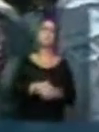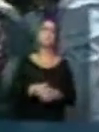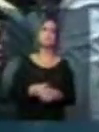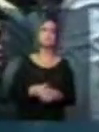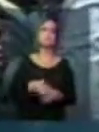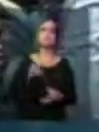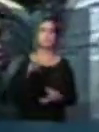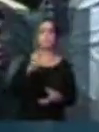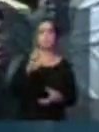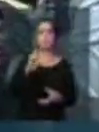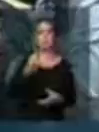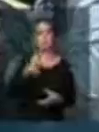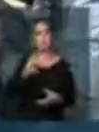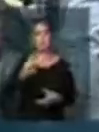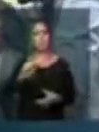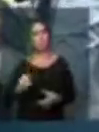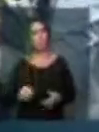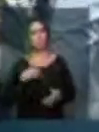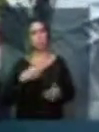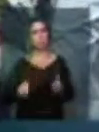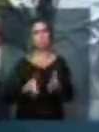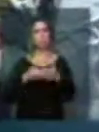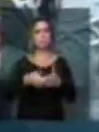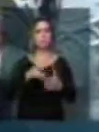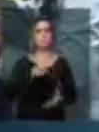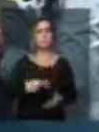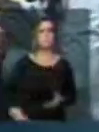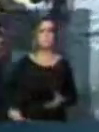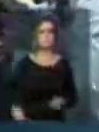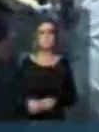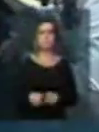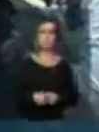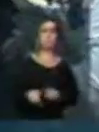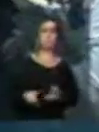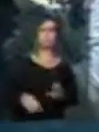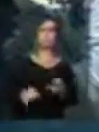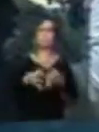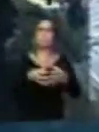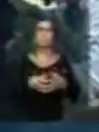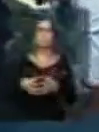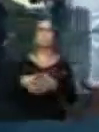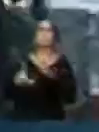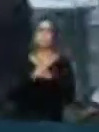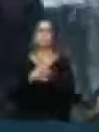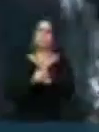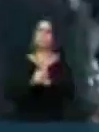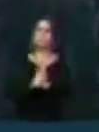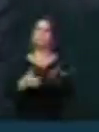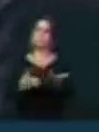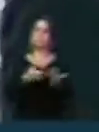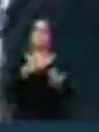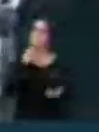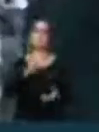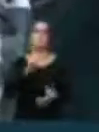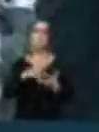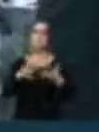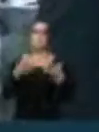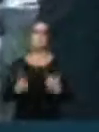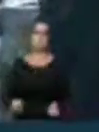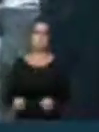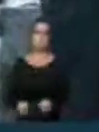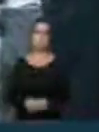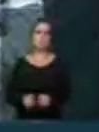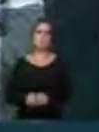de recurso à decisão do presidente da Comissão de Legislação Participativa, e indefira a tramitação deste